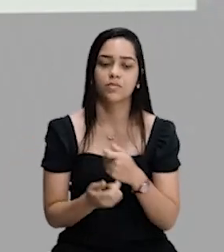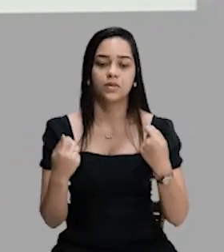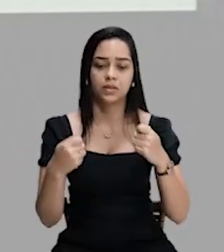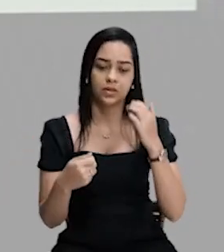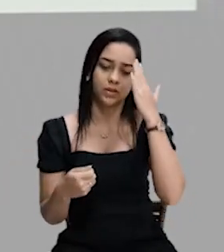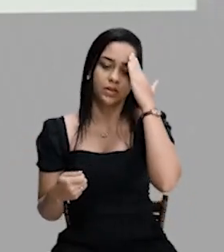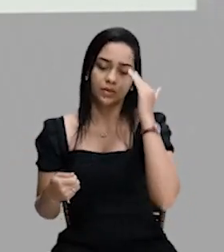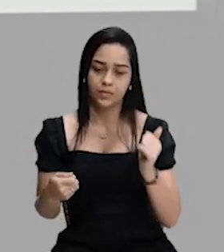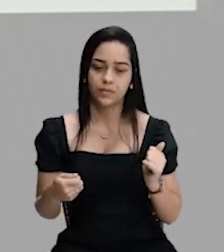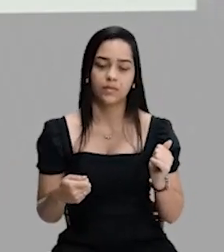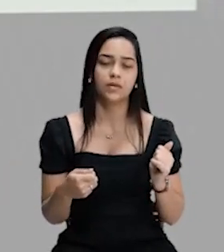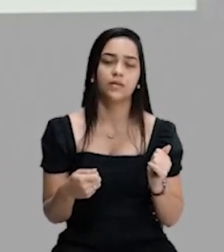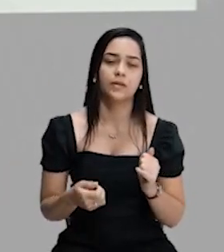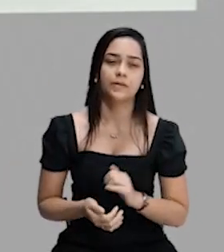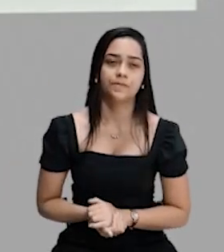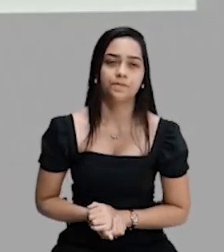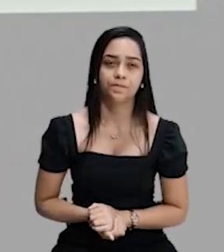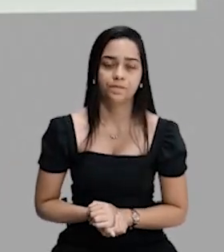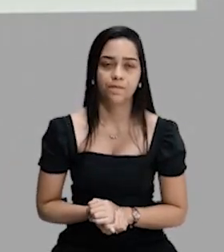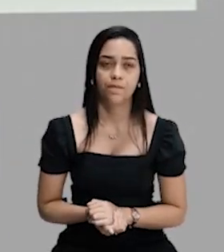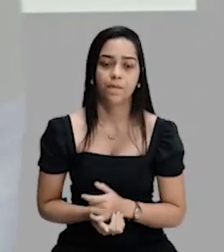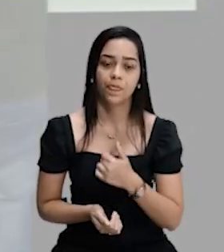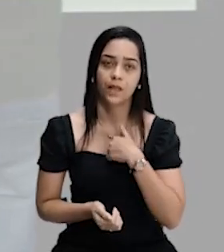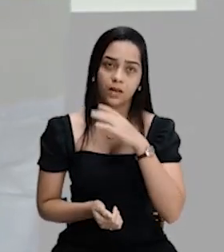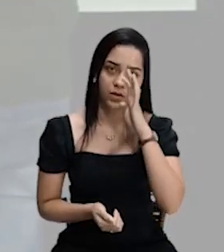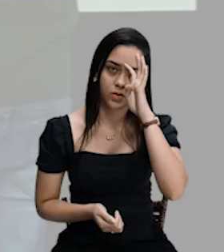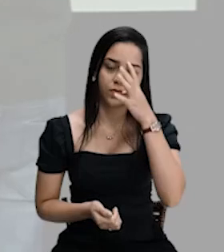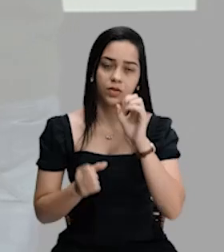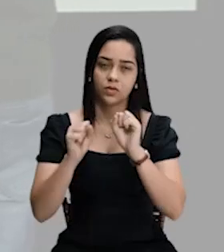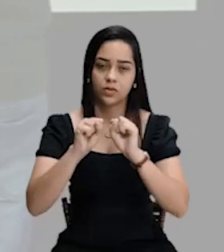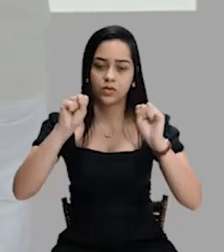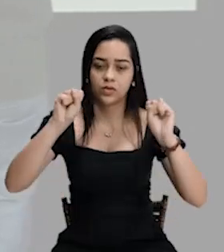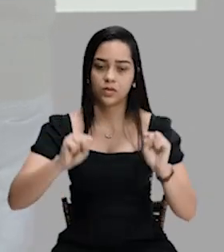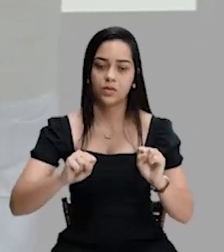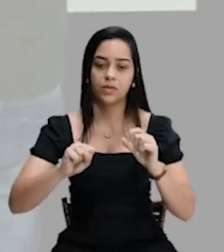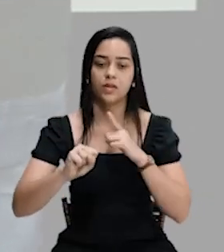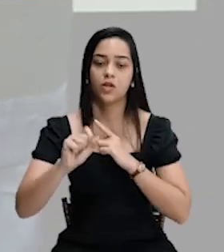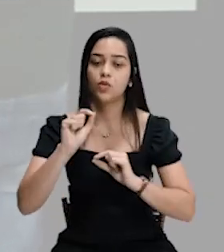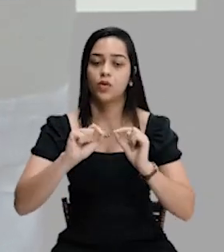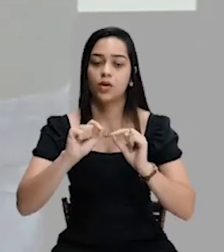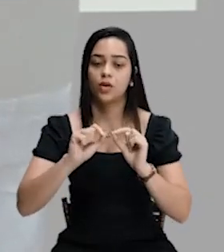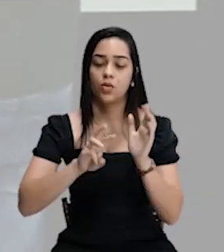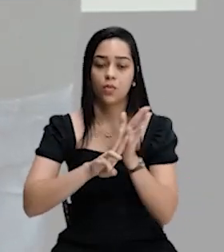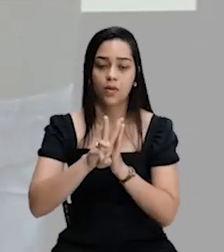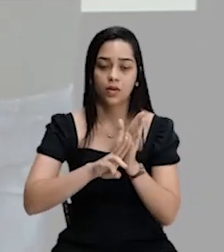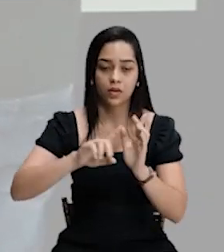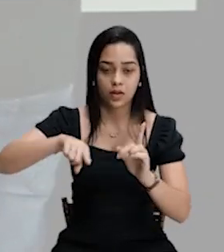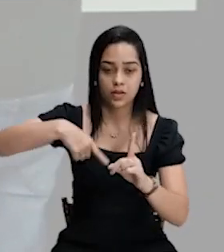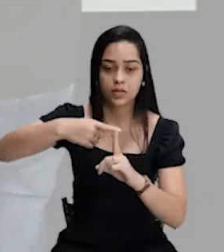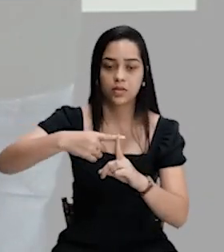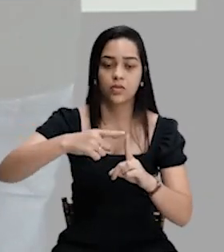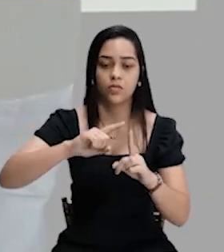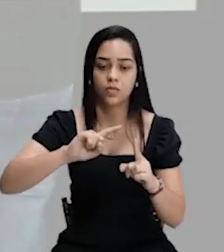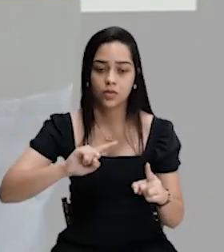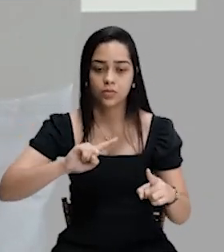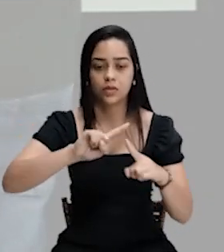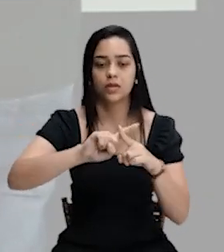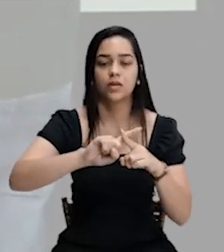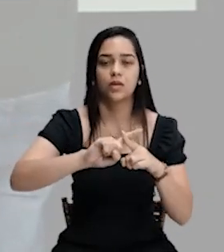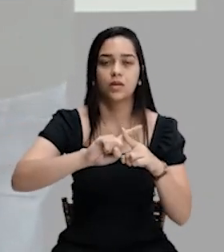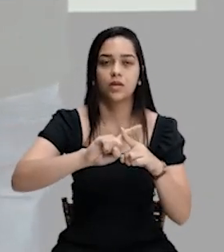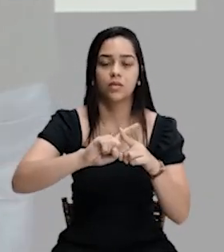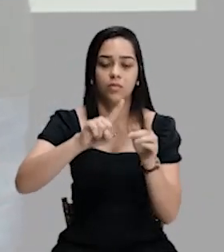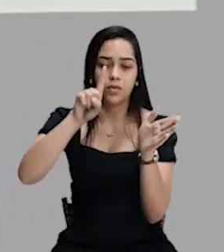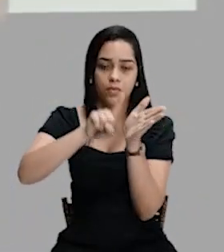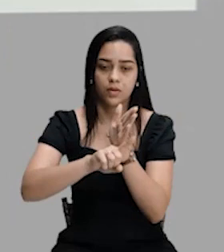matemática básica aqui ora vou resolver esse sistema pelo método da adição eu vou multiplicar essa equação de